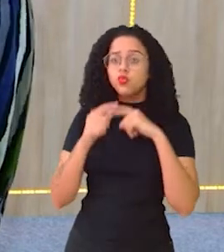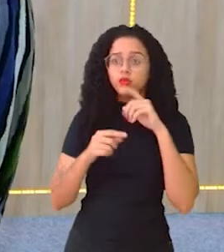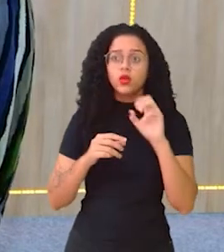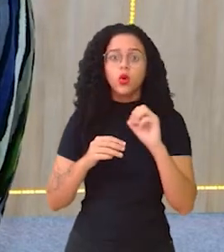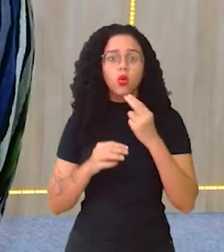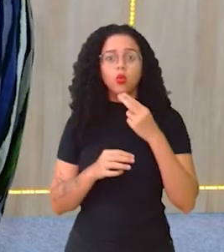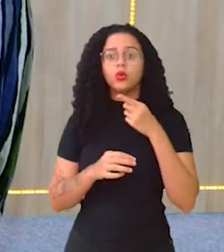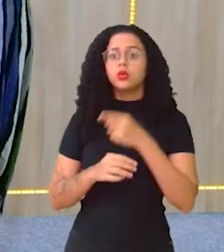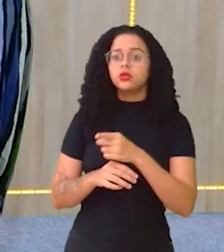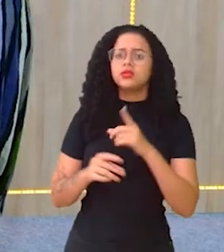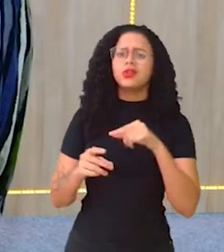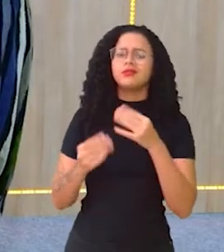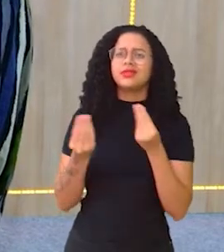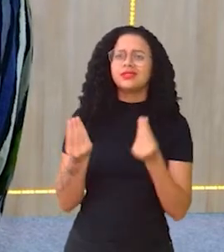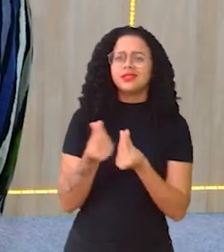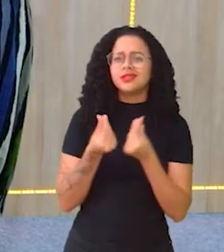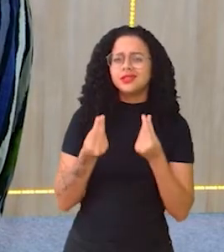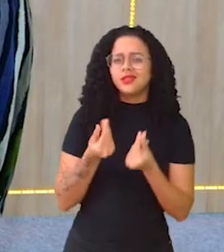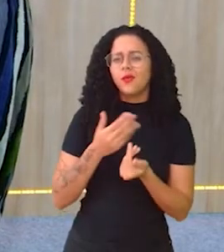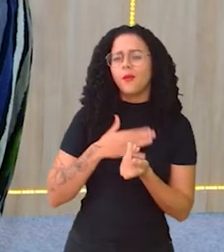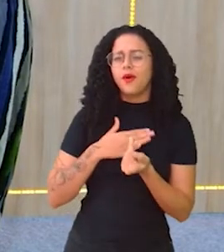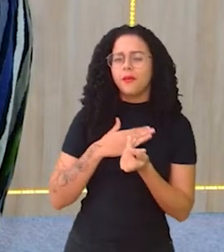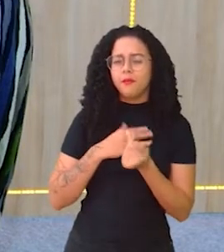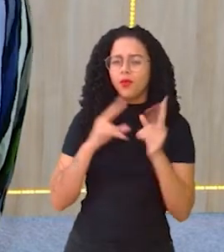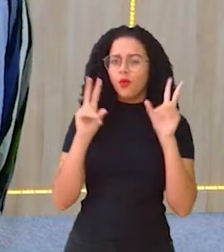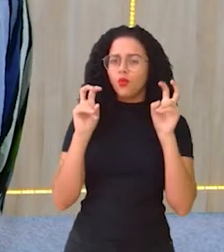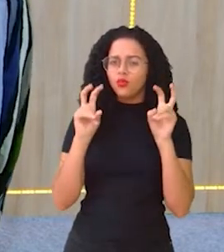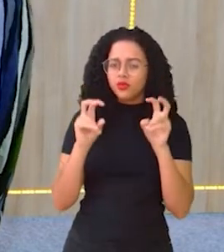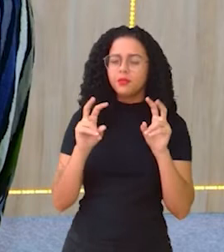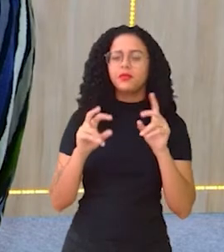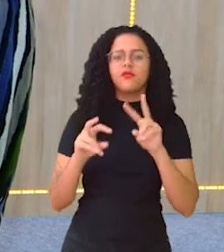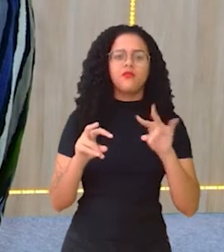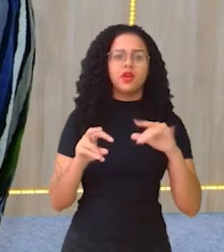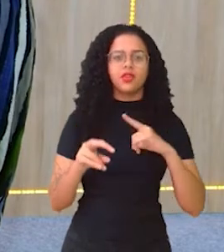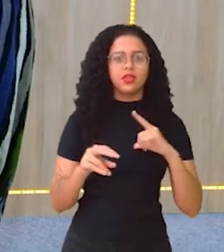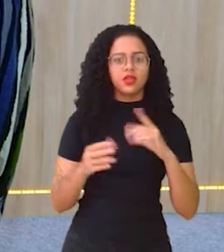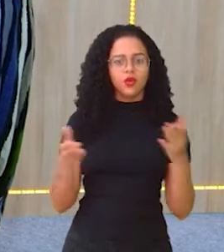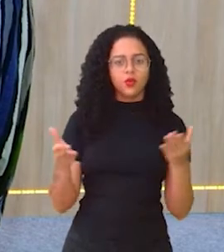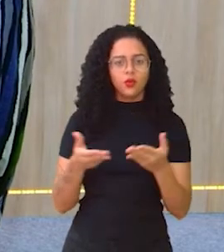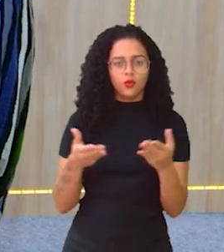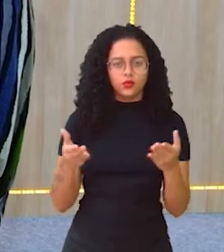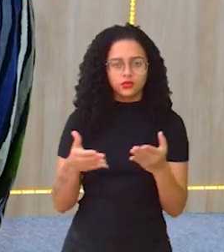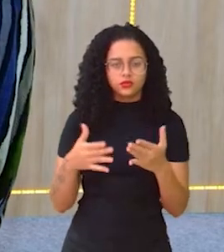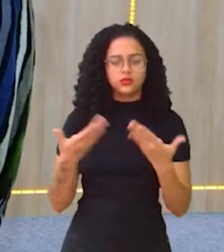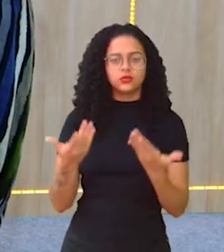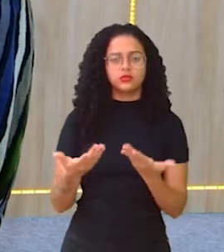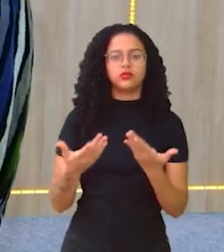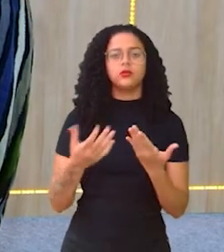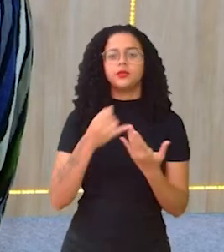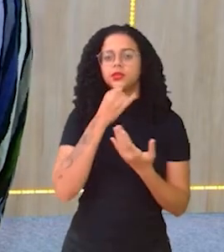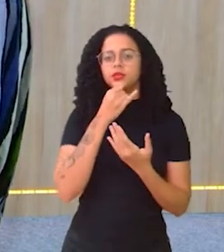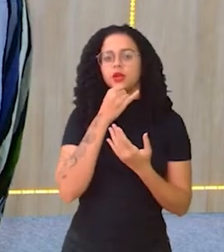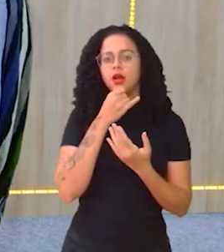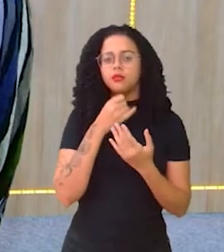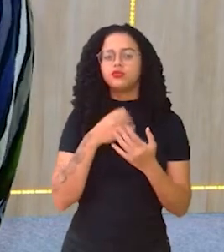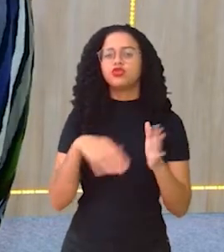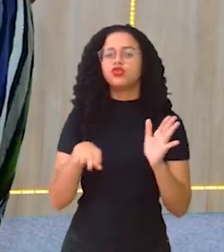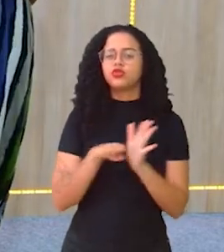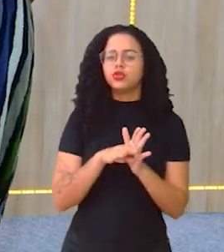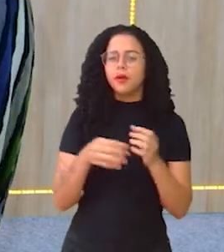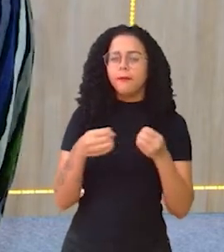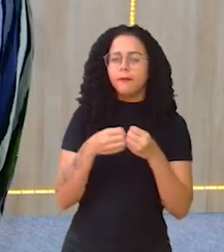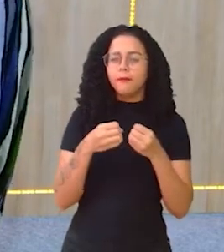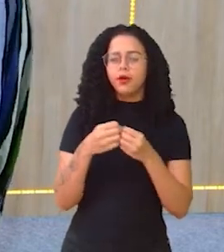que isso seja sensível para mim, o tema que a gente vai abordar hoje, então chega para o tutor, para a